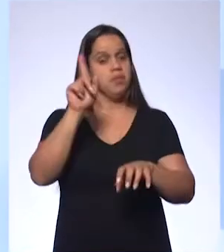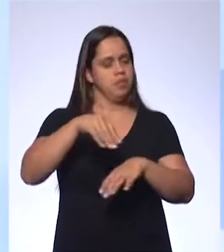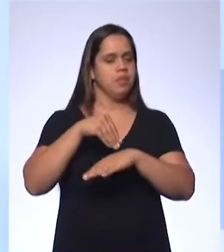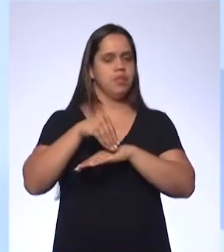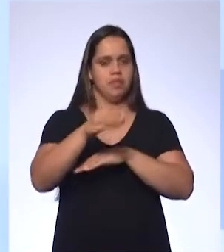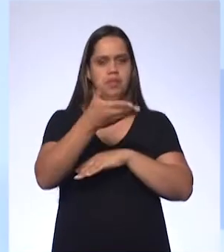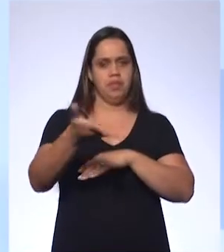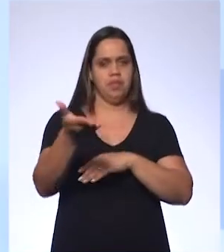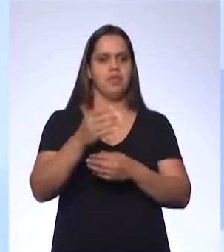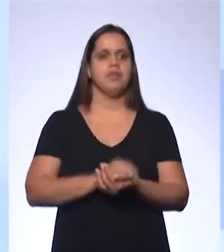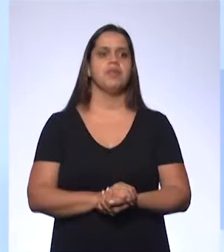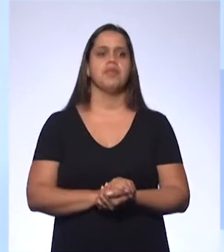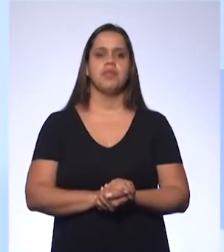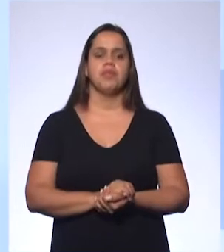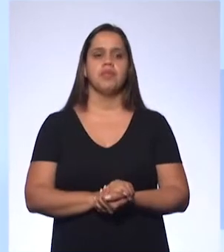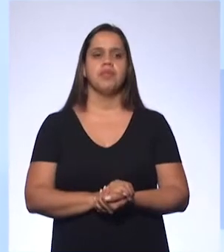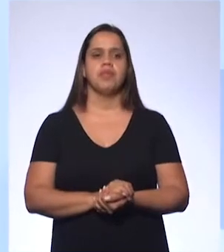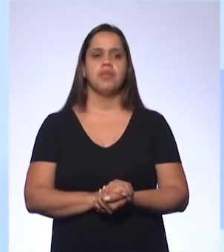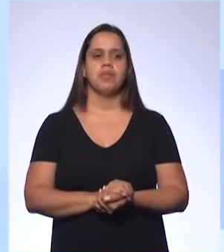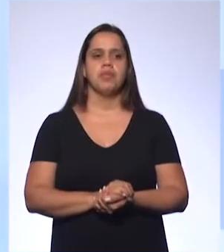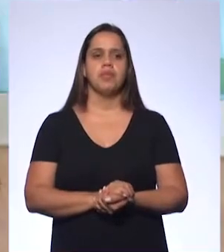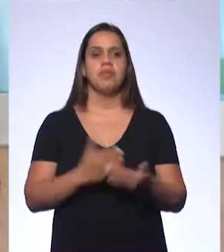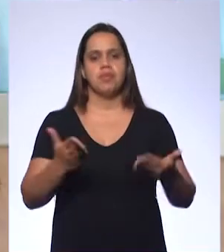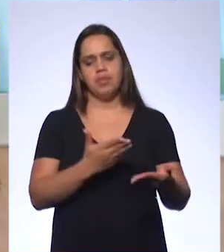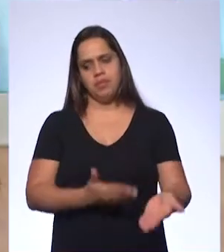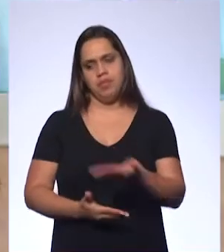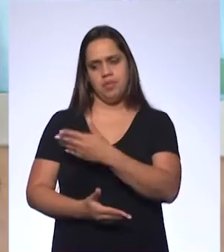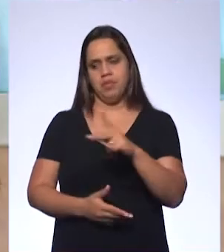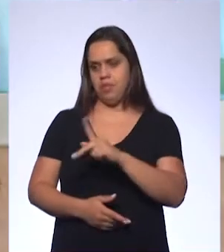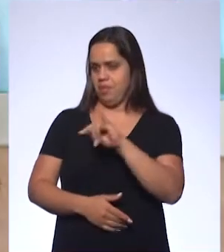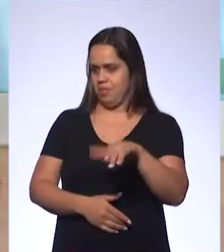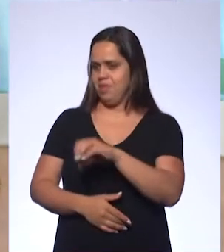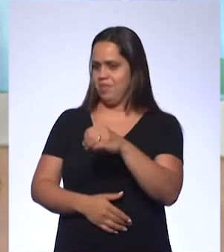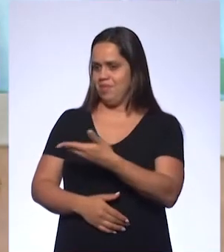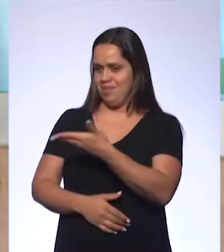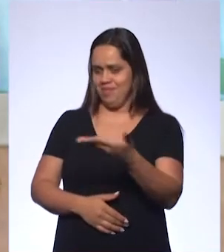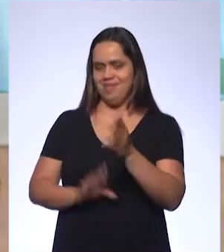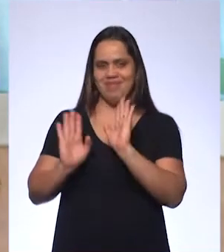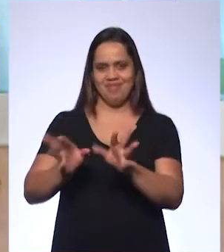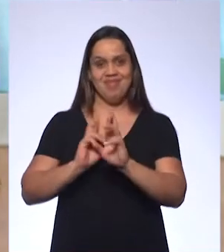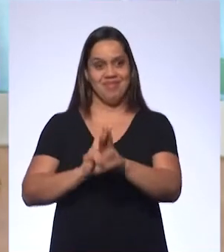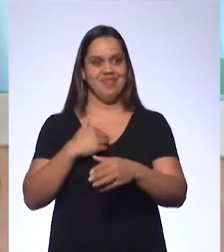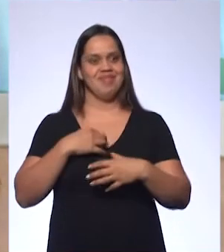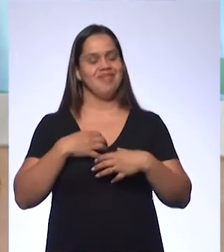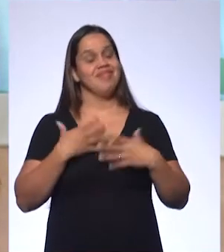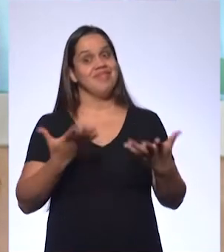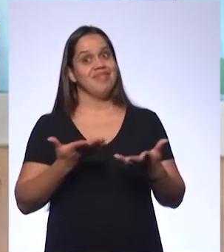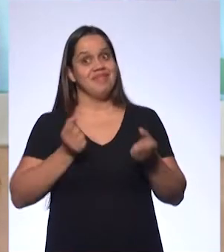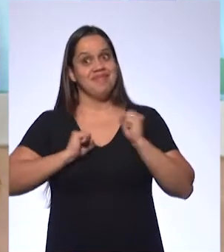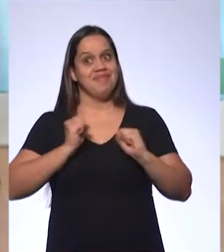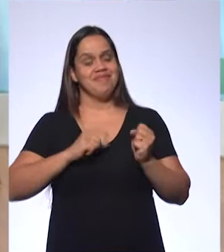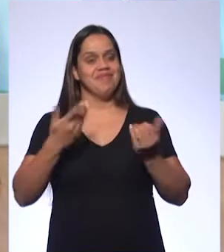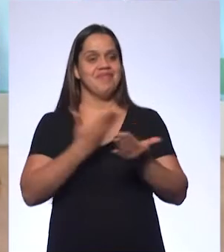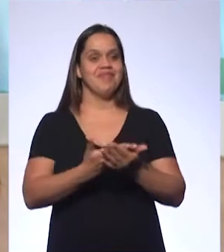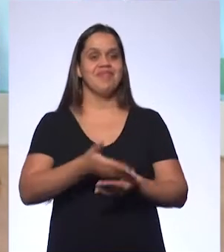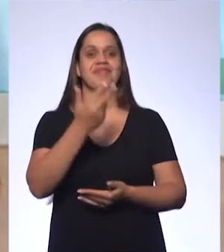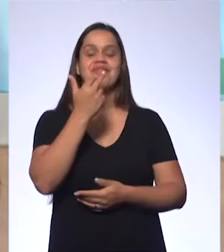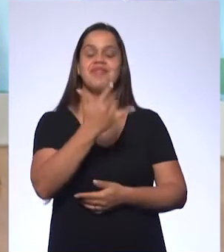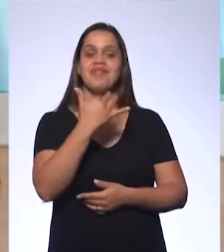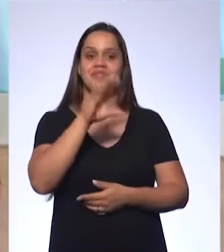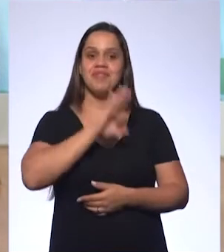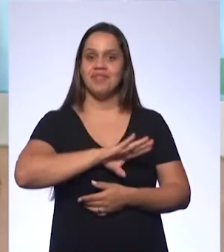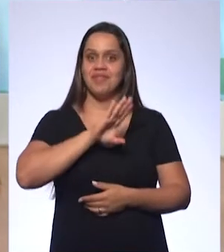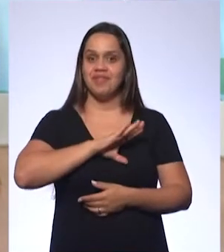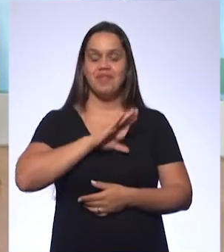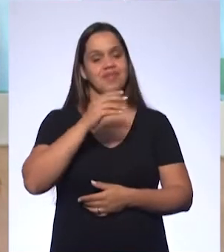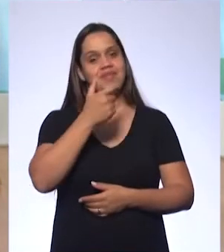sugestão para vocês, ok? Agora, eu passo a palavra ao professor João, né? Estamos esperando, ansiosos pela aula de língua inglesa. Vamos ver,